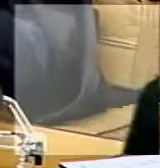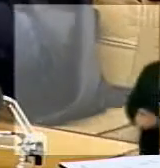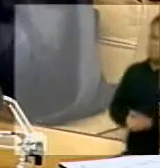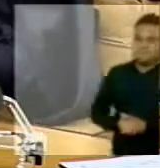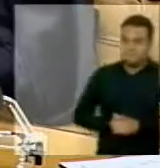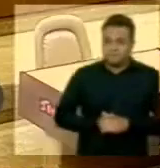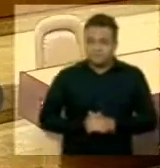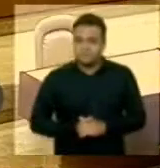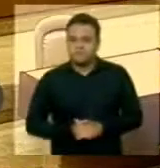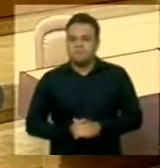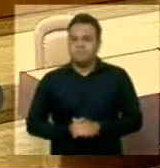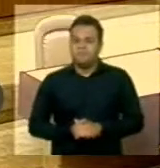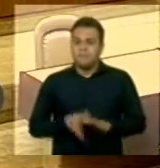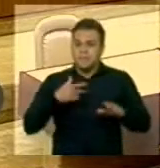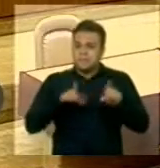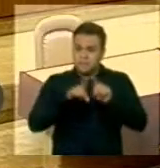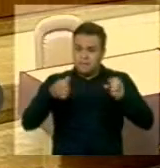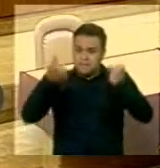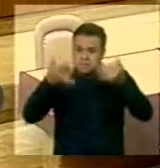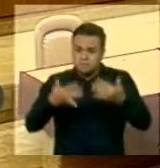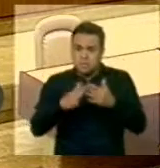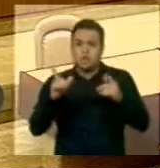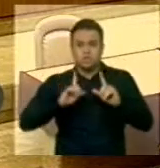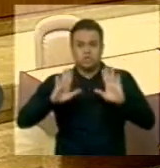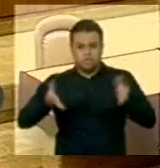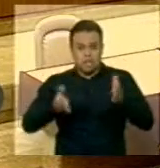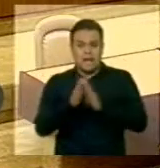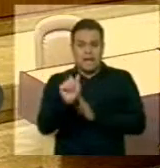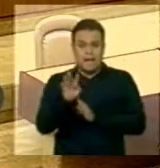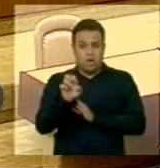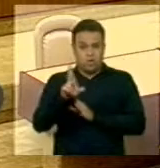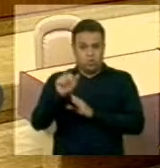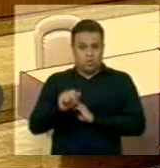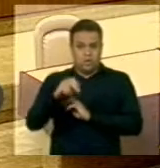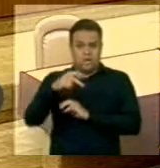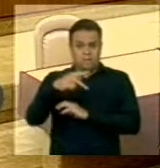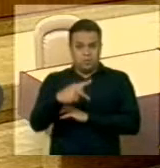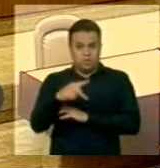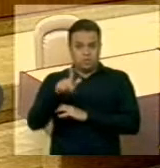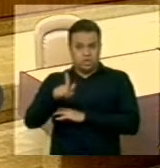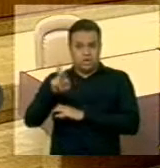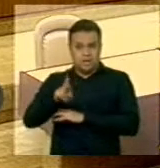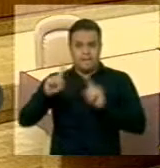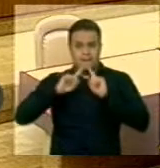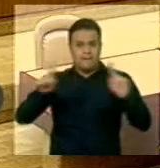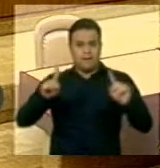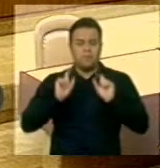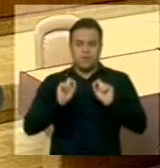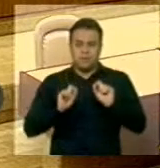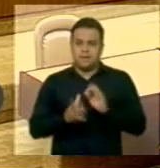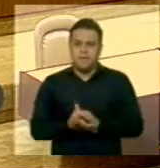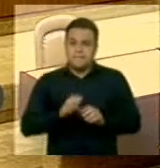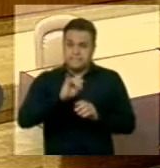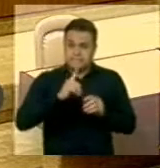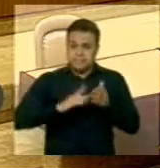termos. Digo que reclama a autora, a Procuradoria-Geral da República, que a lei em comento, ao